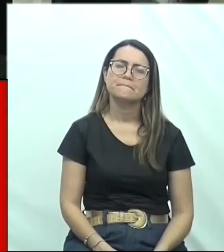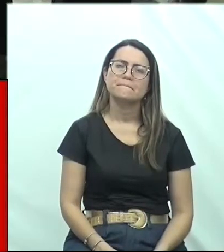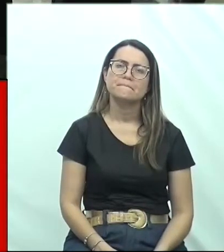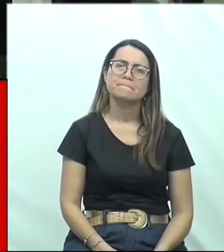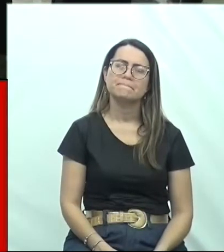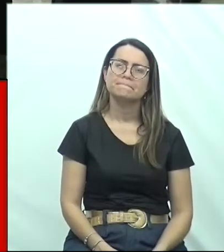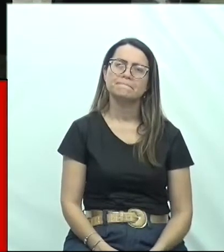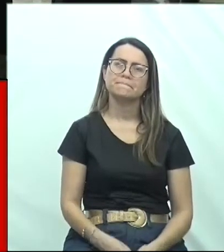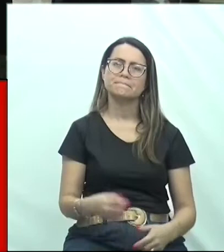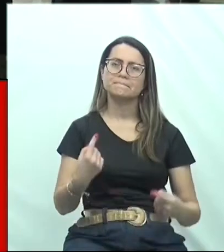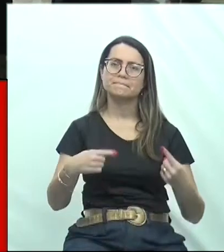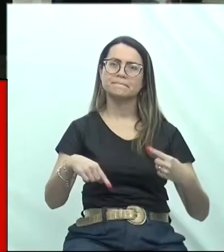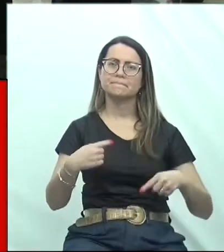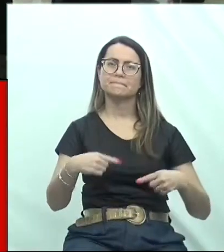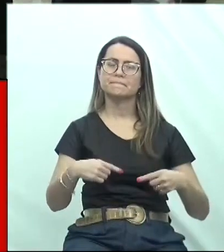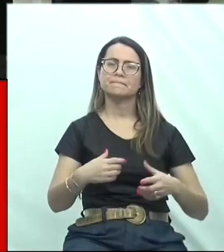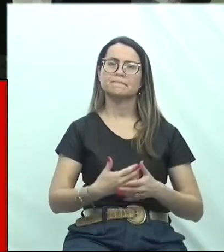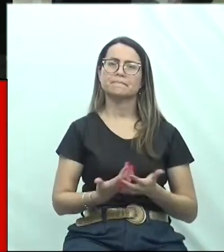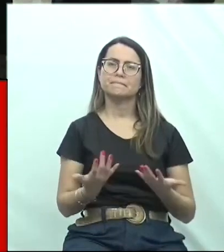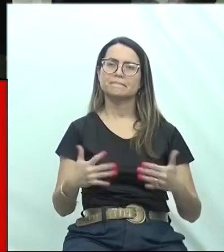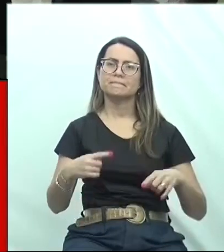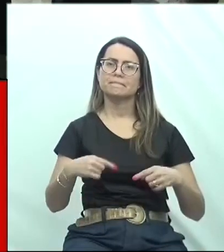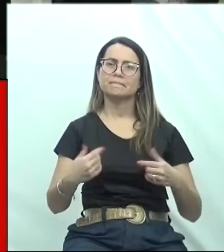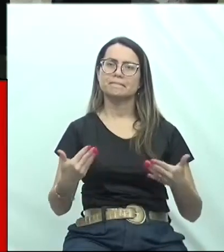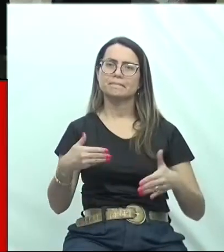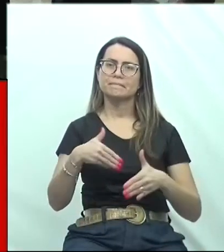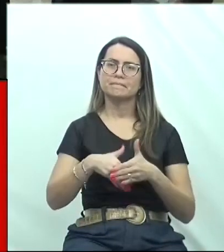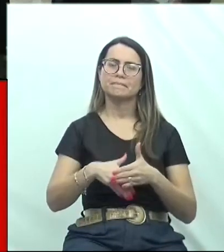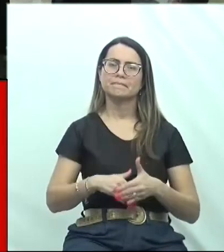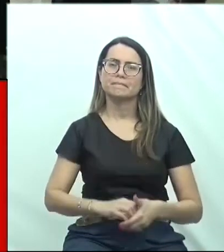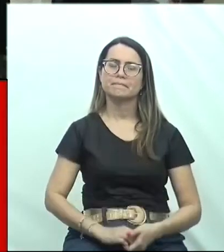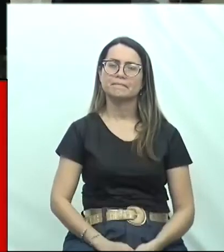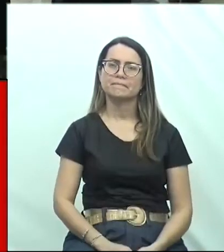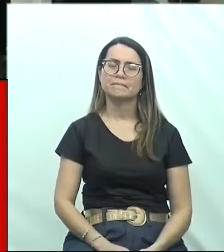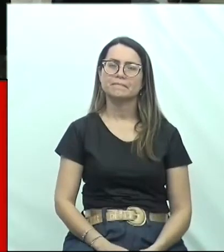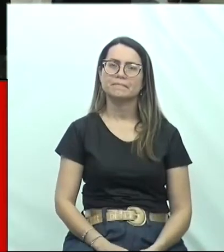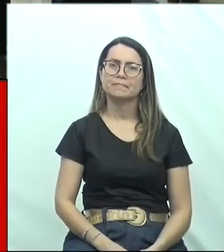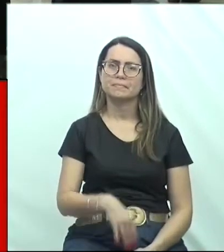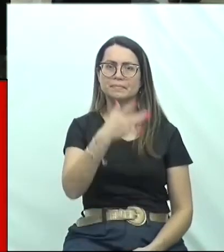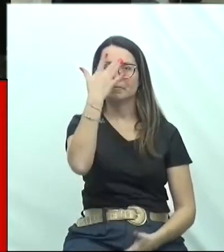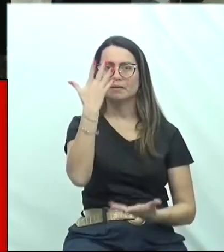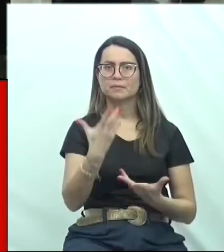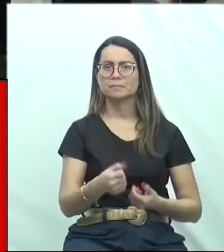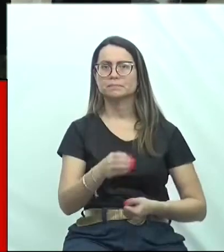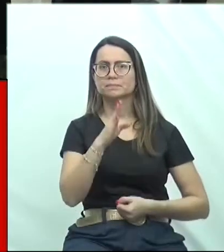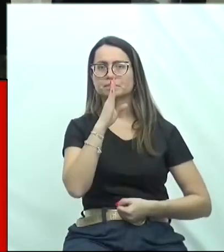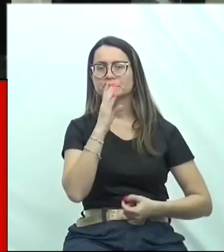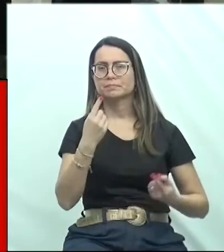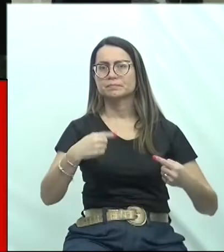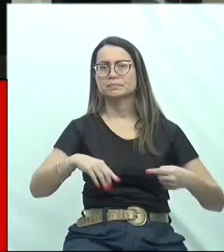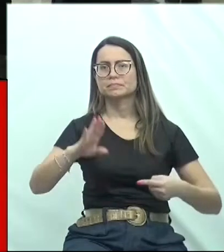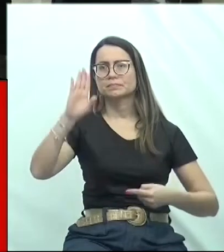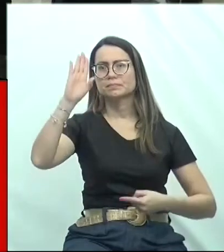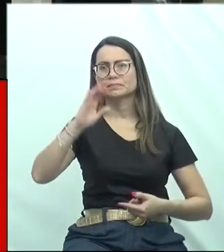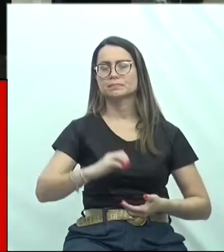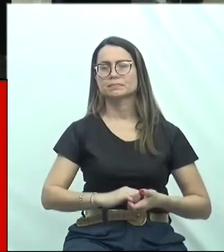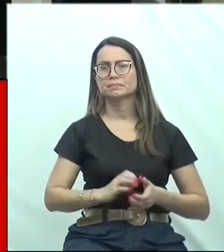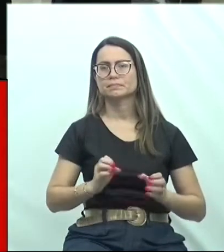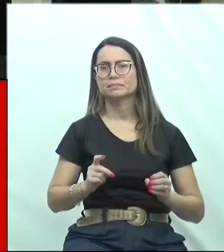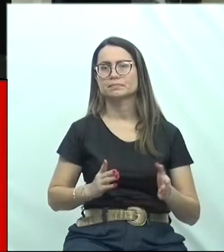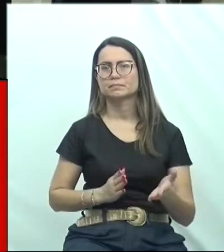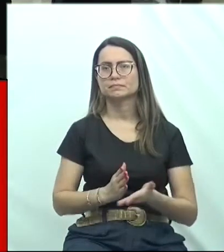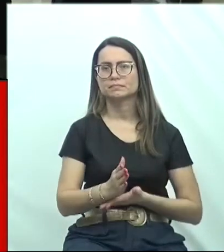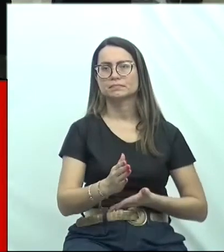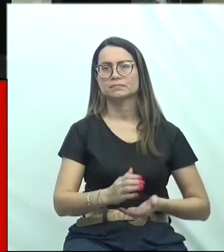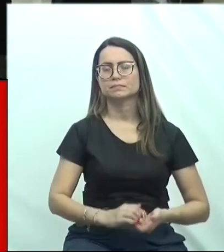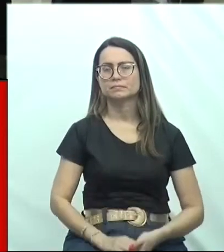Requerimento continua em discussão. Não havendo quem queira discutir, está em votação. Os favoráveis permaneçam como estão, os contrários se manifestem.